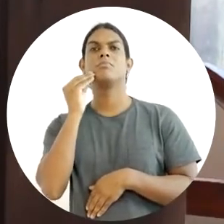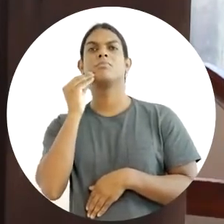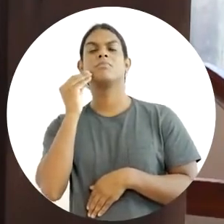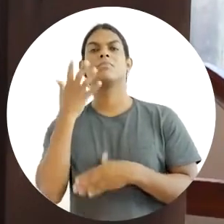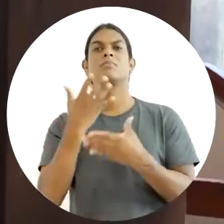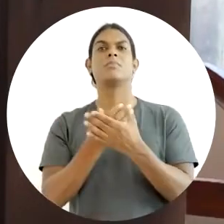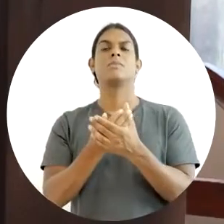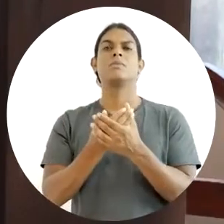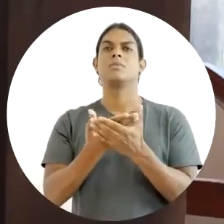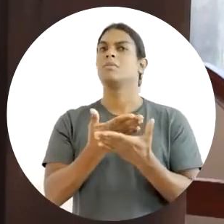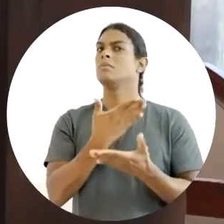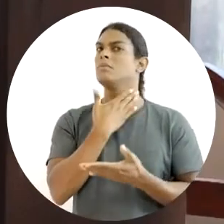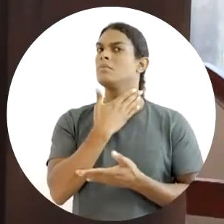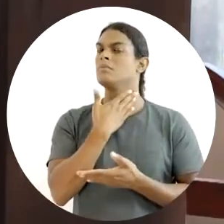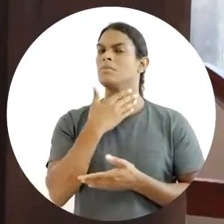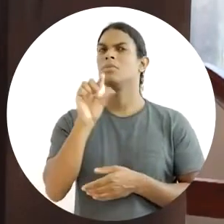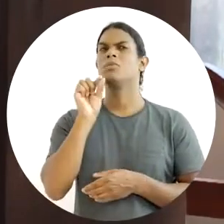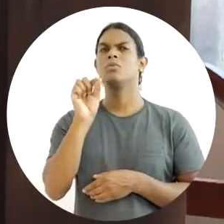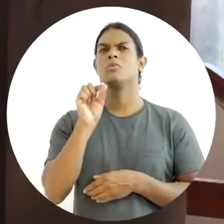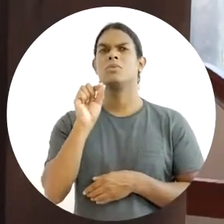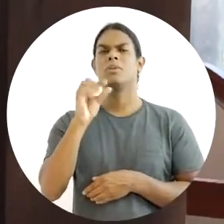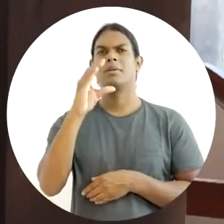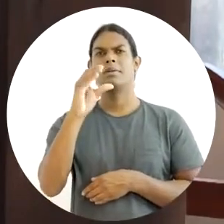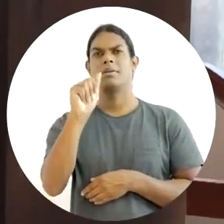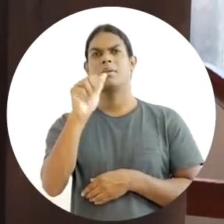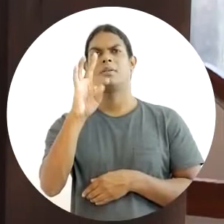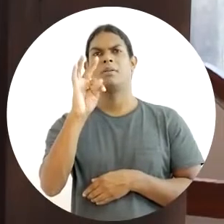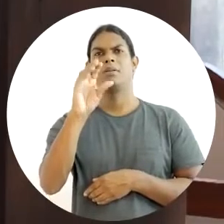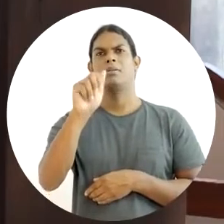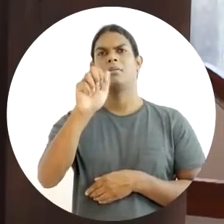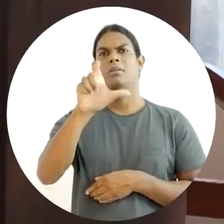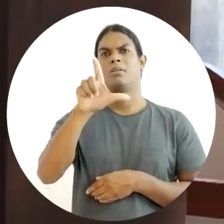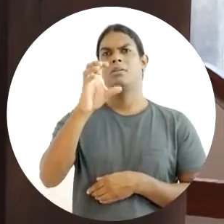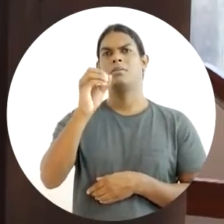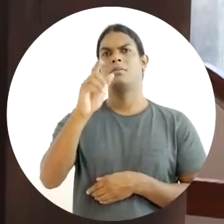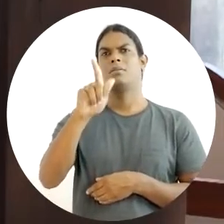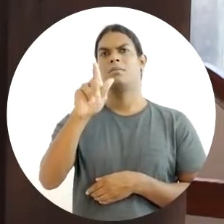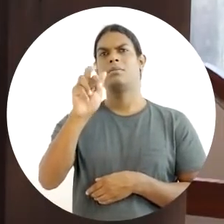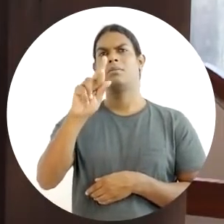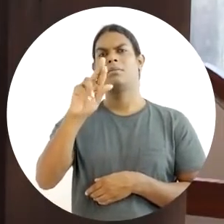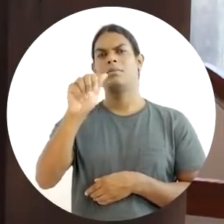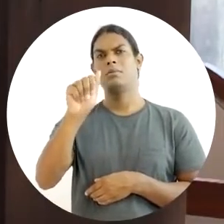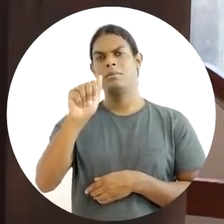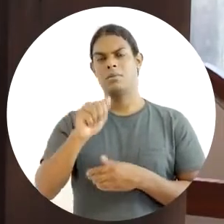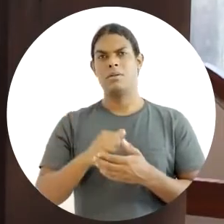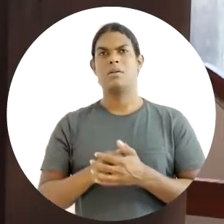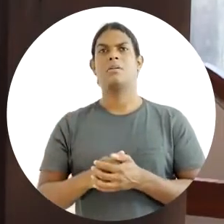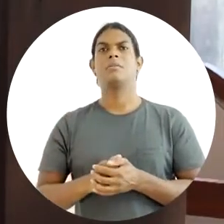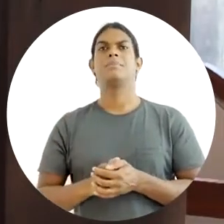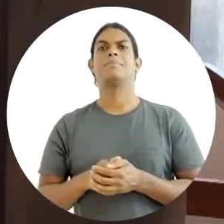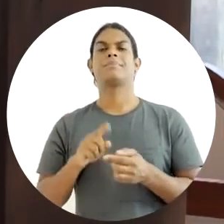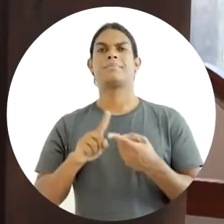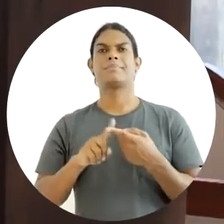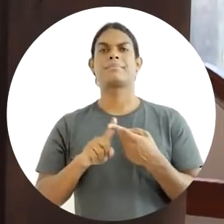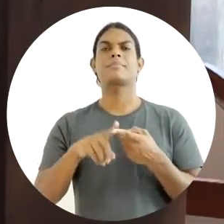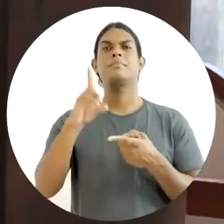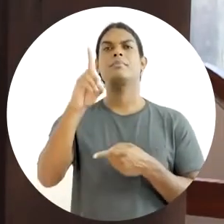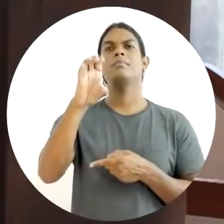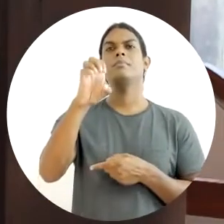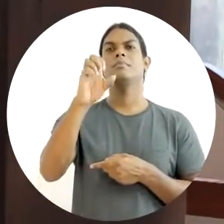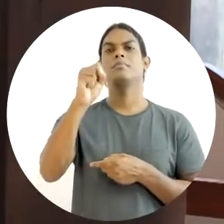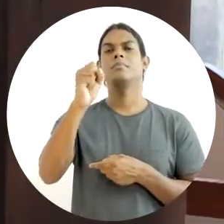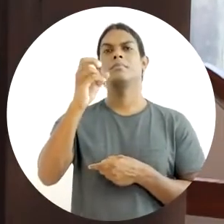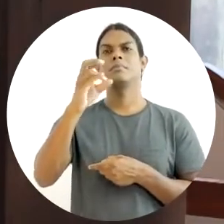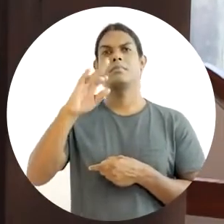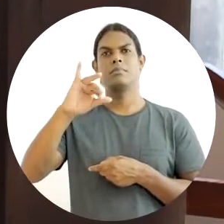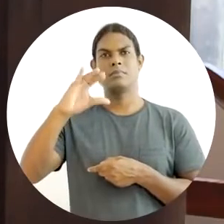catalogação, o que é descrição. Então, esta disciplina, catalogação descritiva, ela é responsável